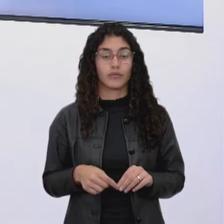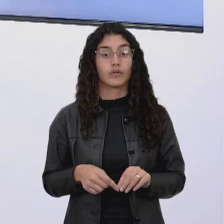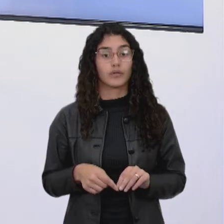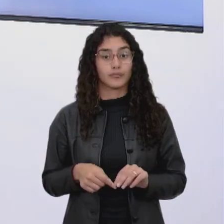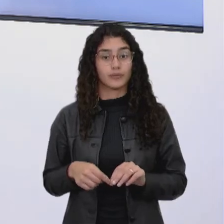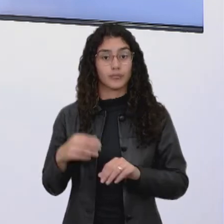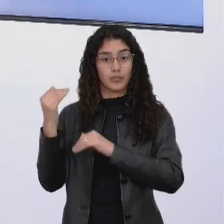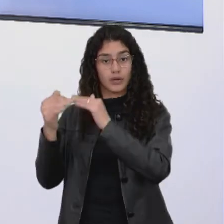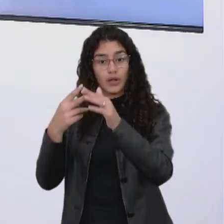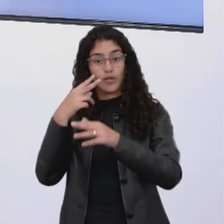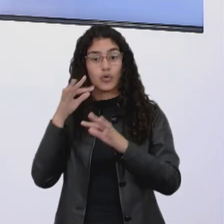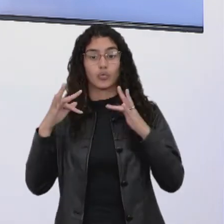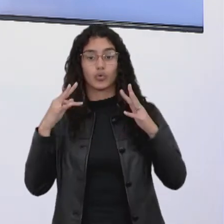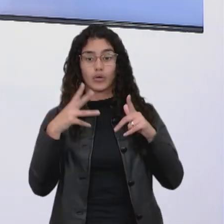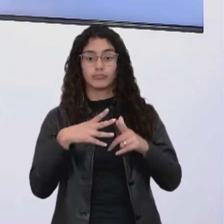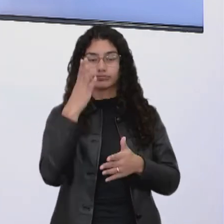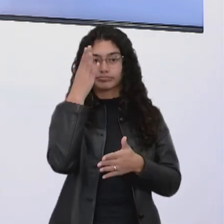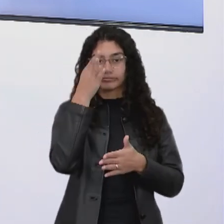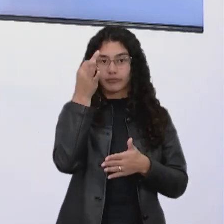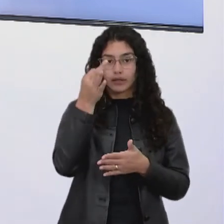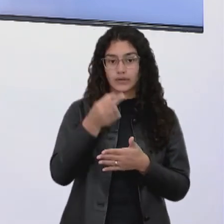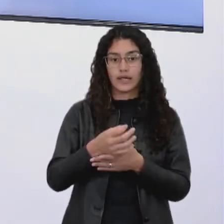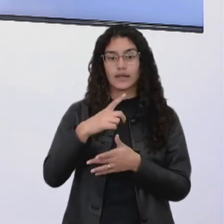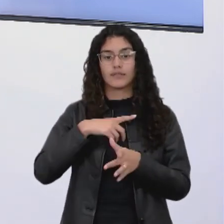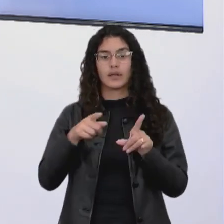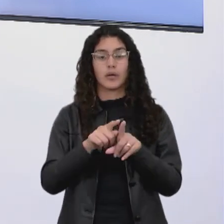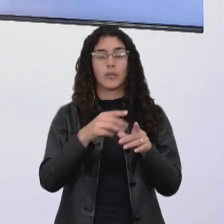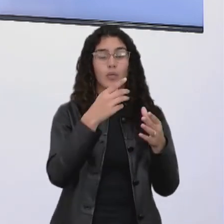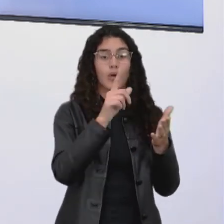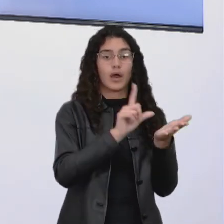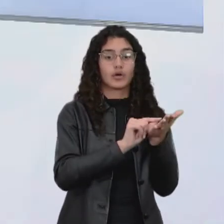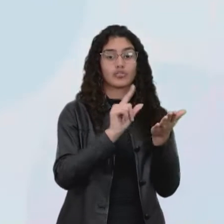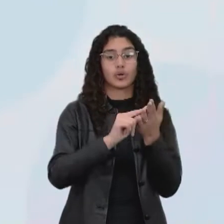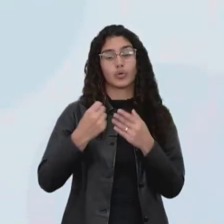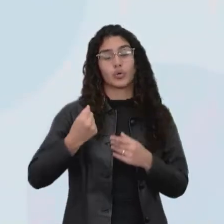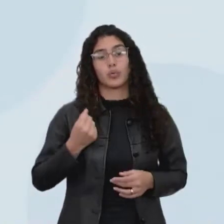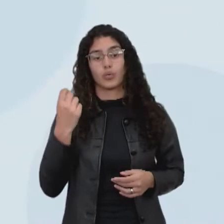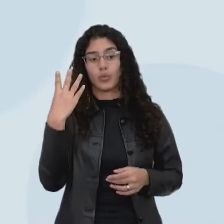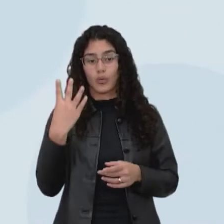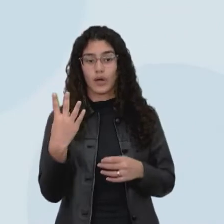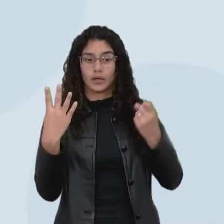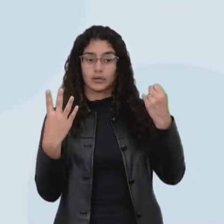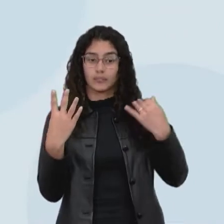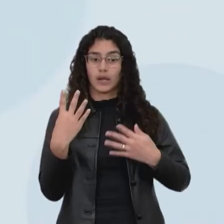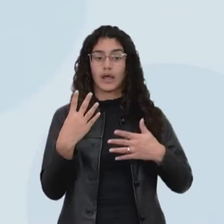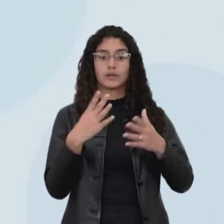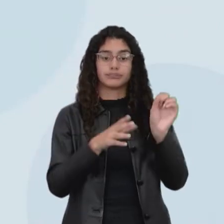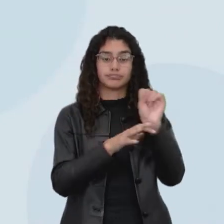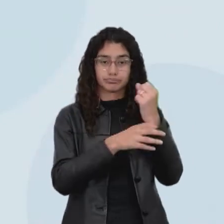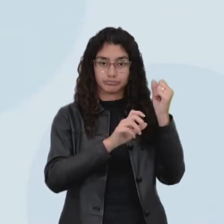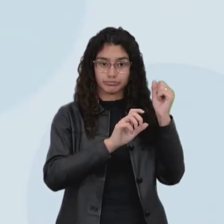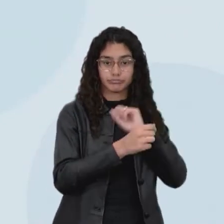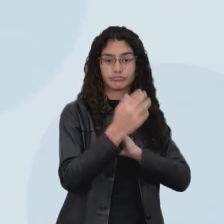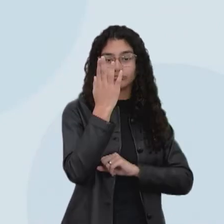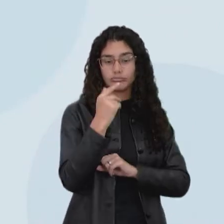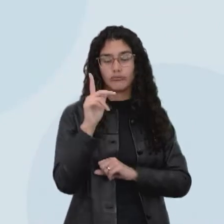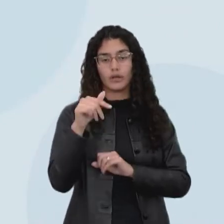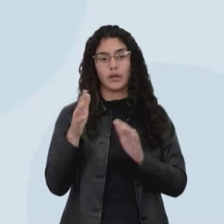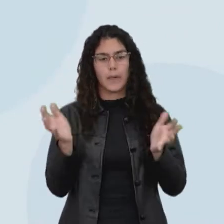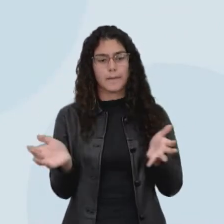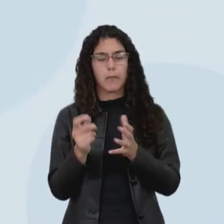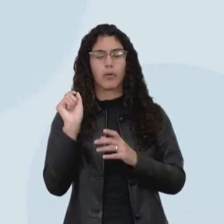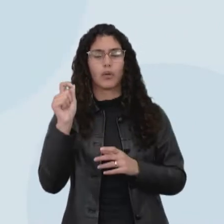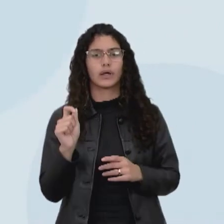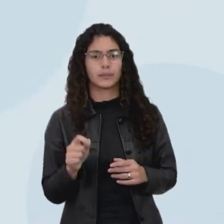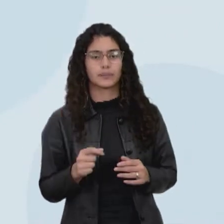todas essas garantias, ele vem para o artigo 4, que fala que a segurança alimentar e nutricional, ela abrange o